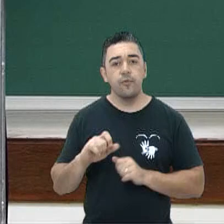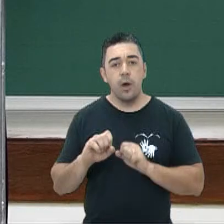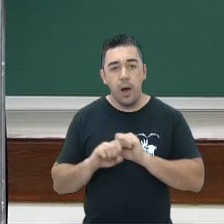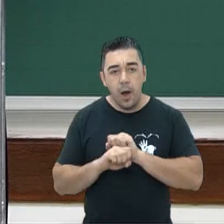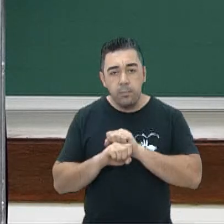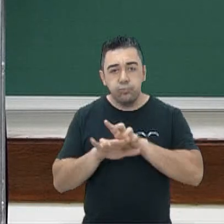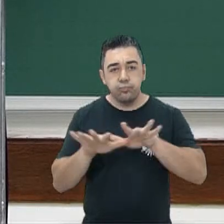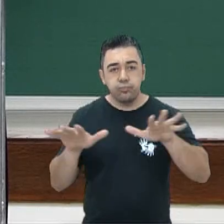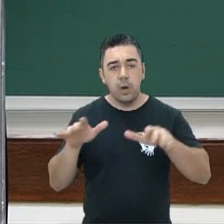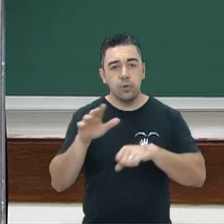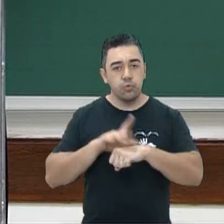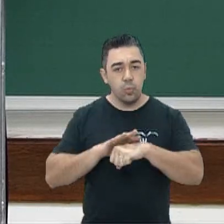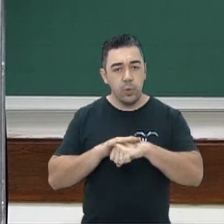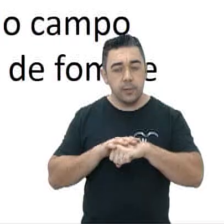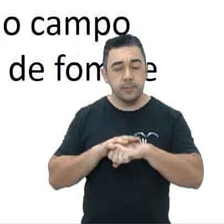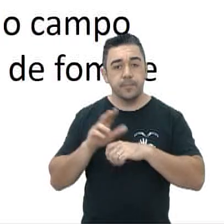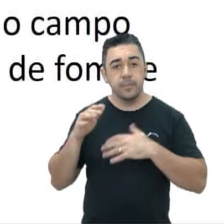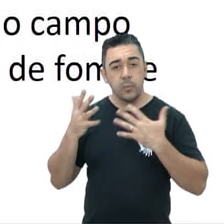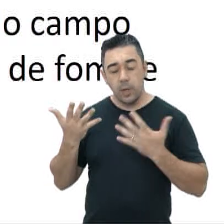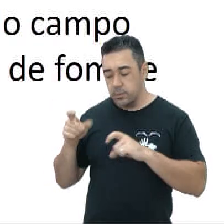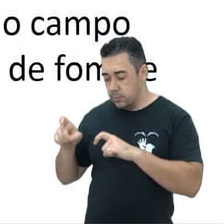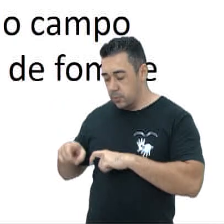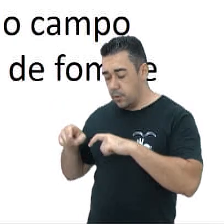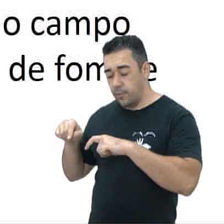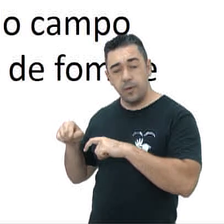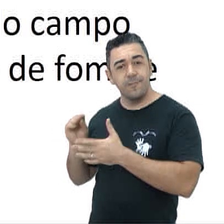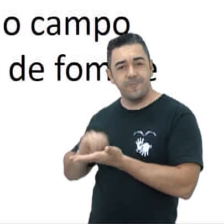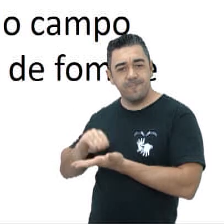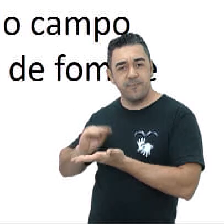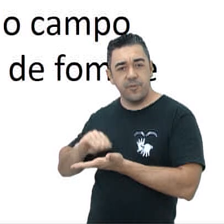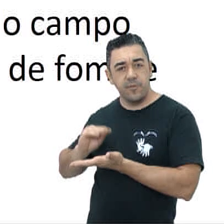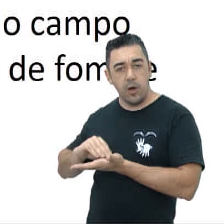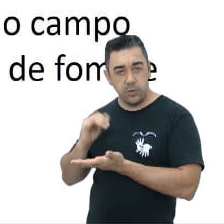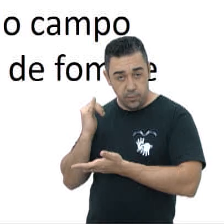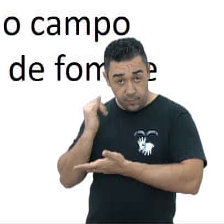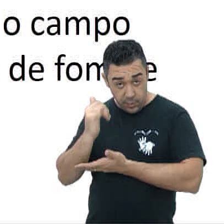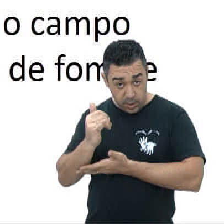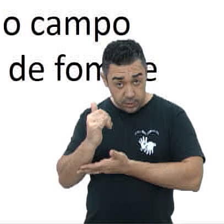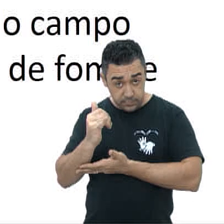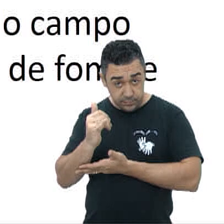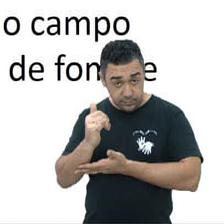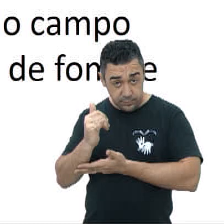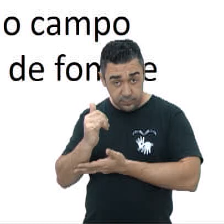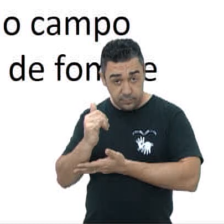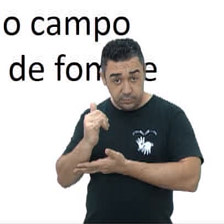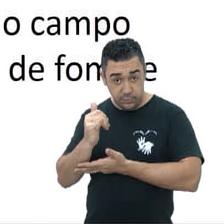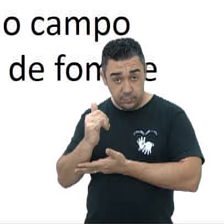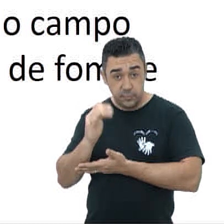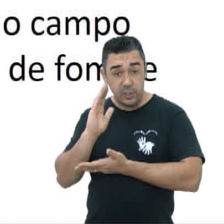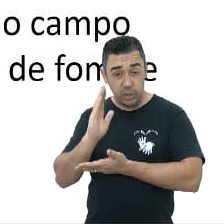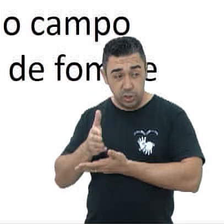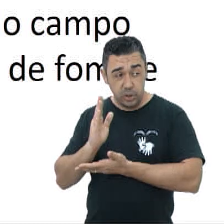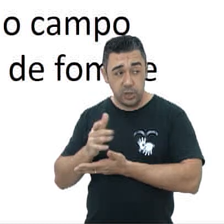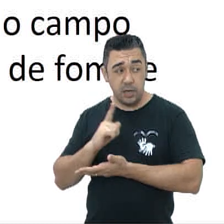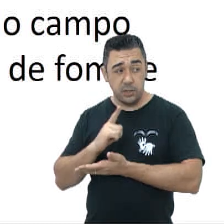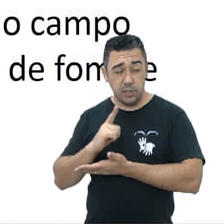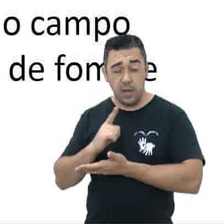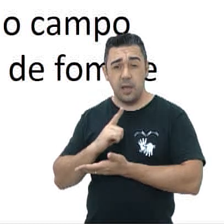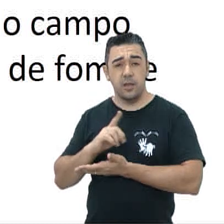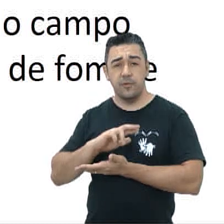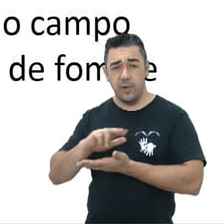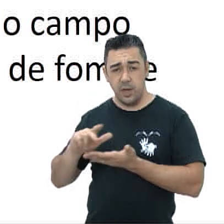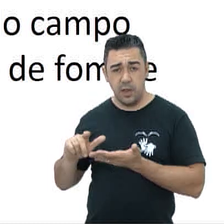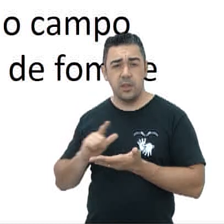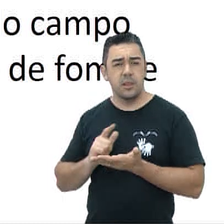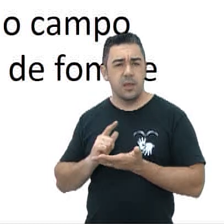doenças. Tá? A produção agrícola ela não vai ser suficiente, como eu acabei de falar. Né? Mesmo com a charrua, né,